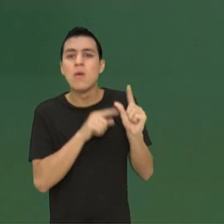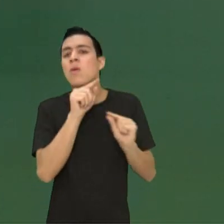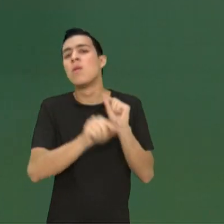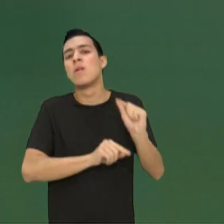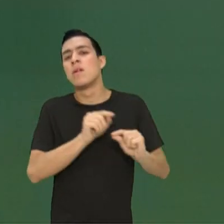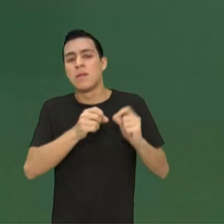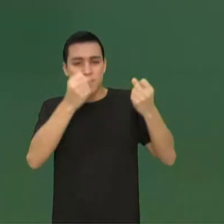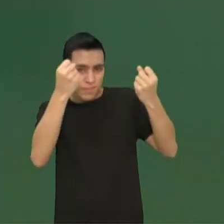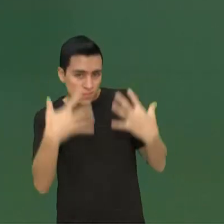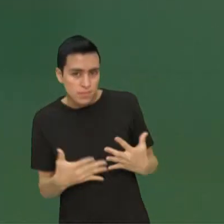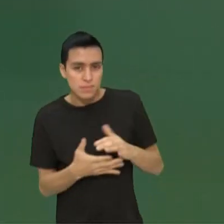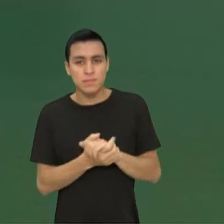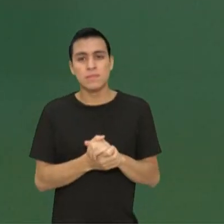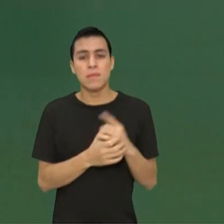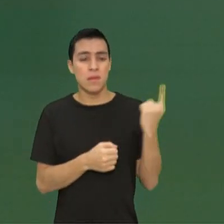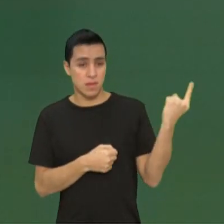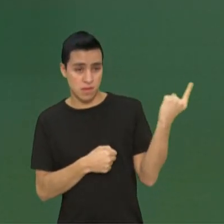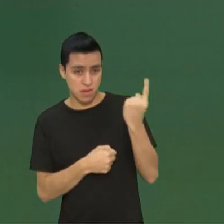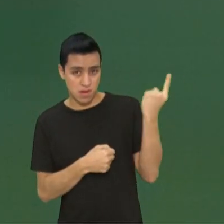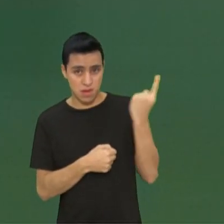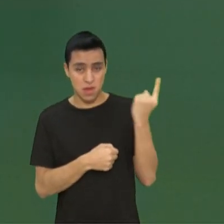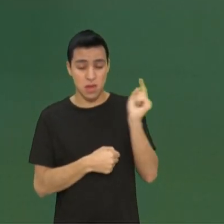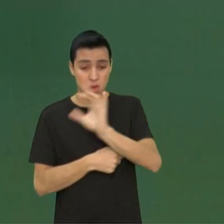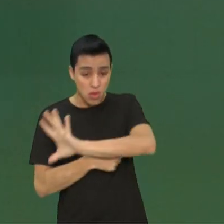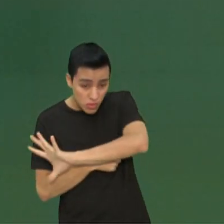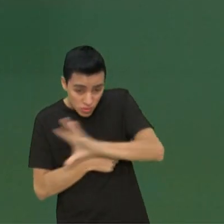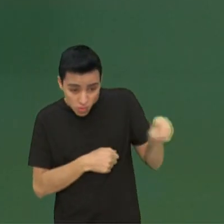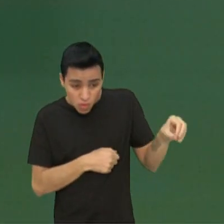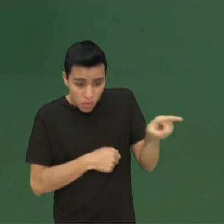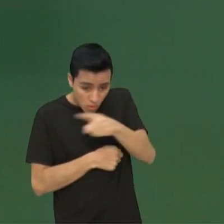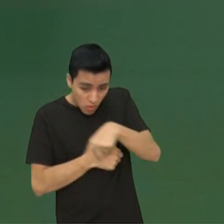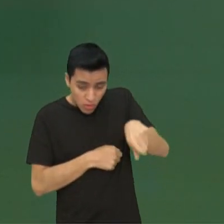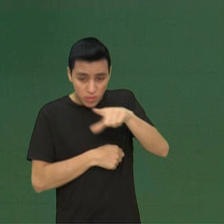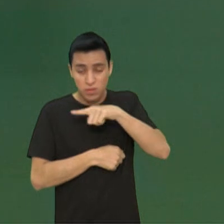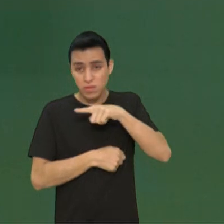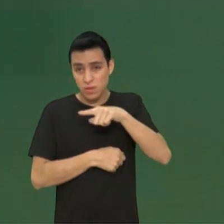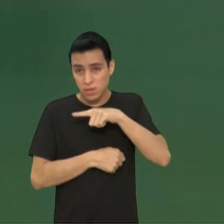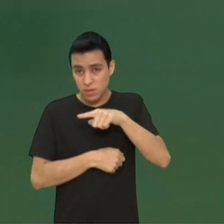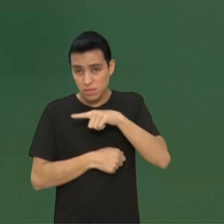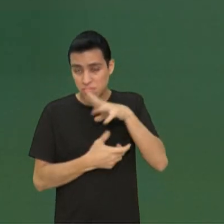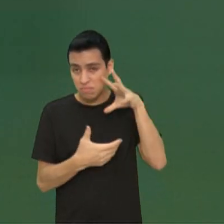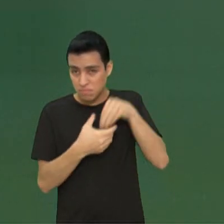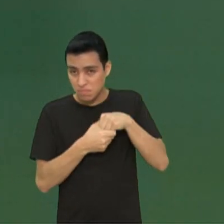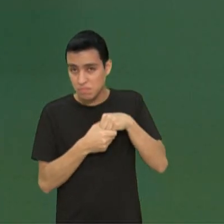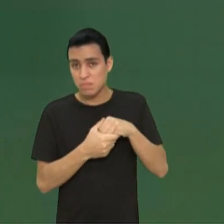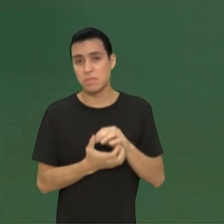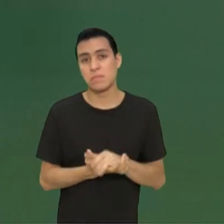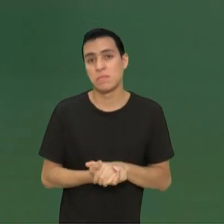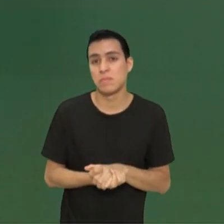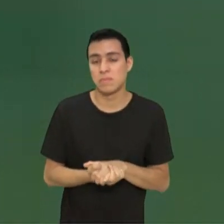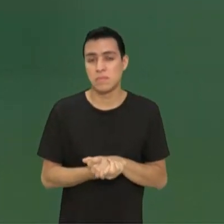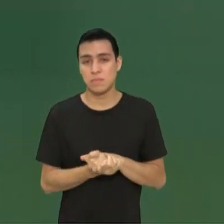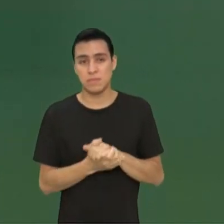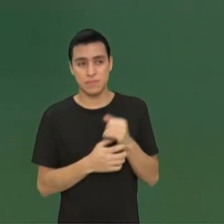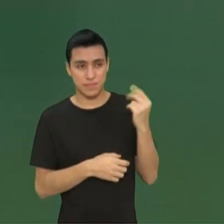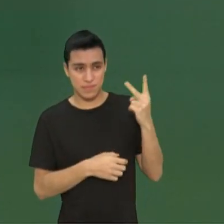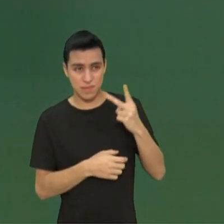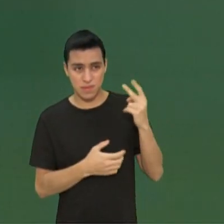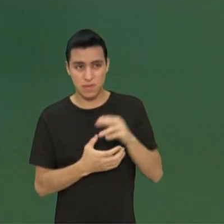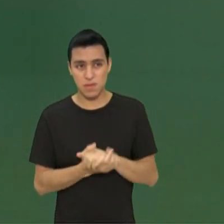seguir. 1. Todos eles apresentam vacúolos contráteis em suas células.